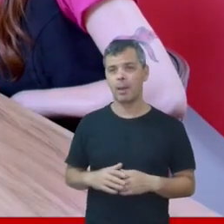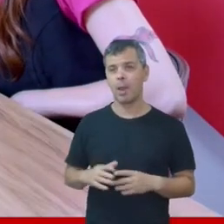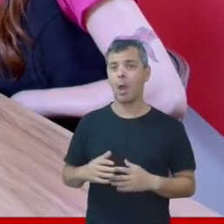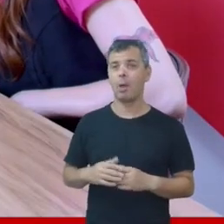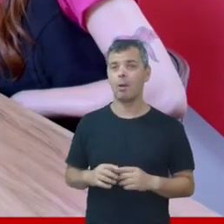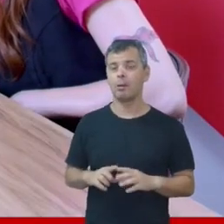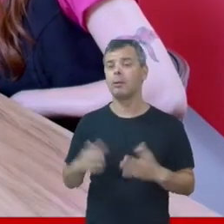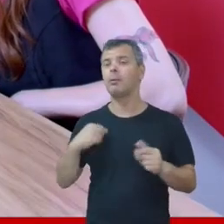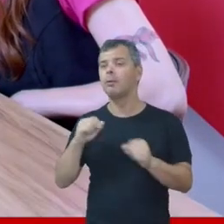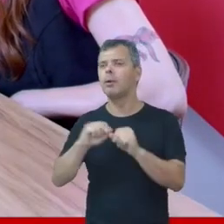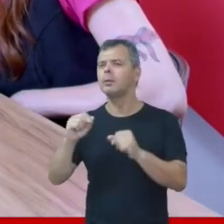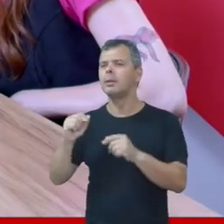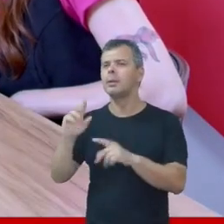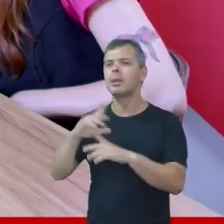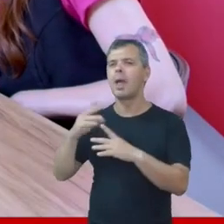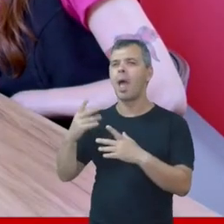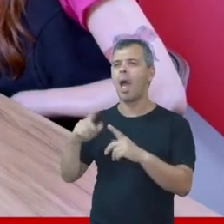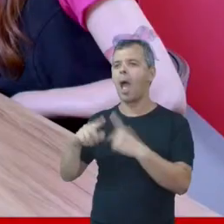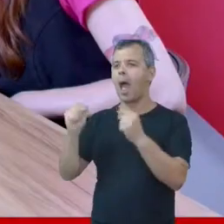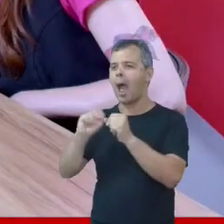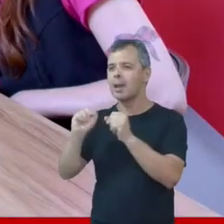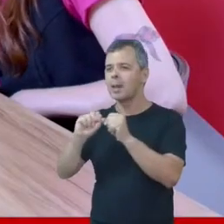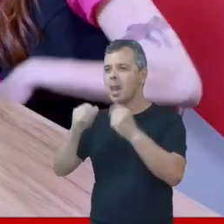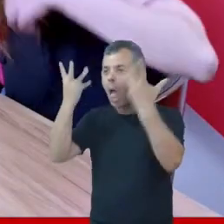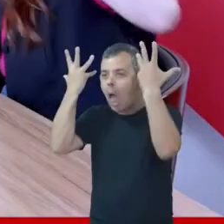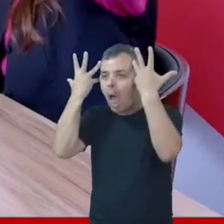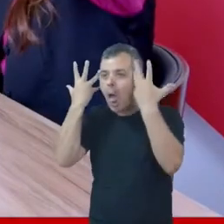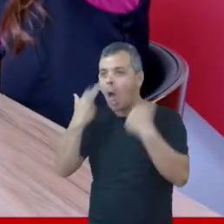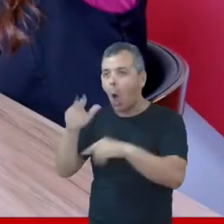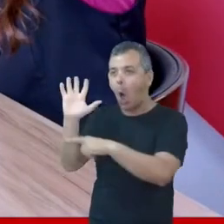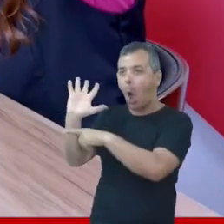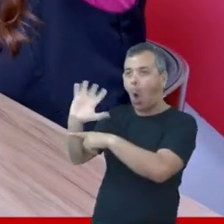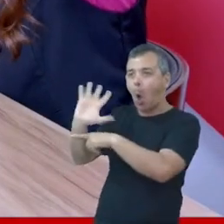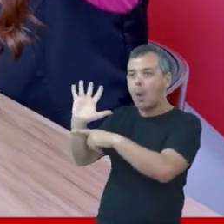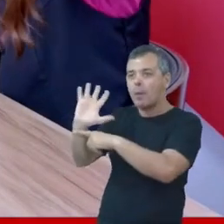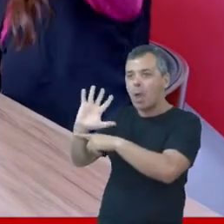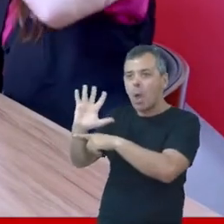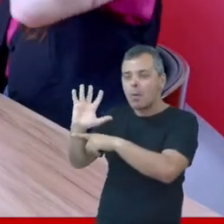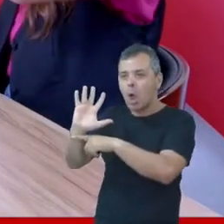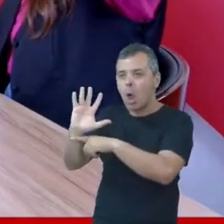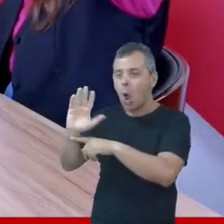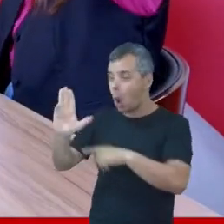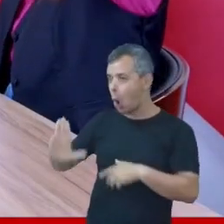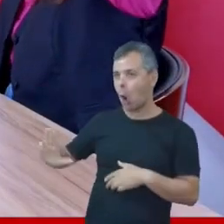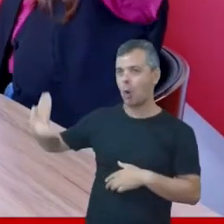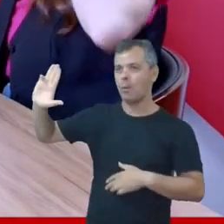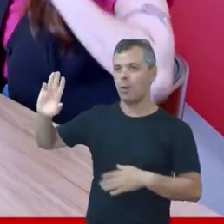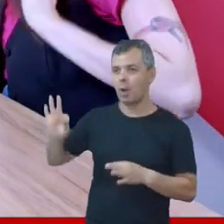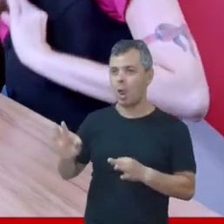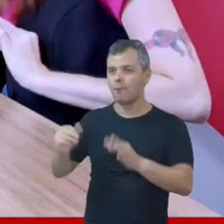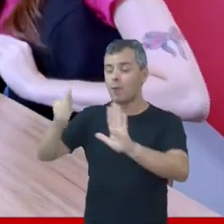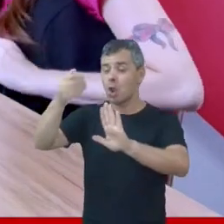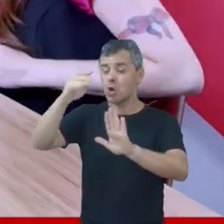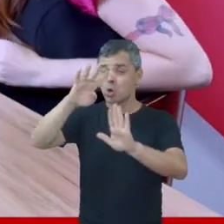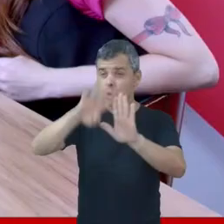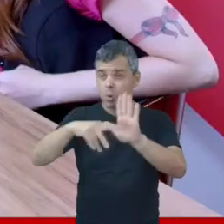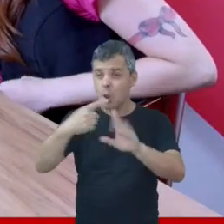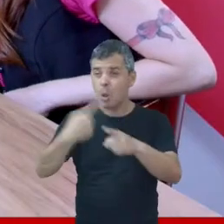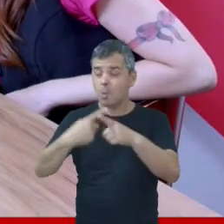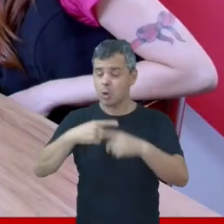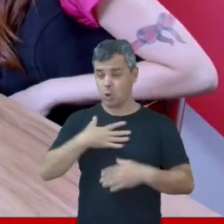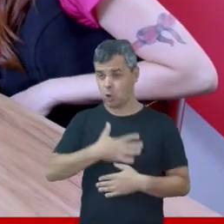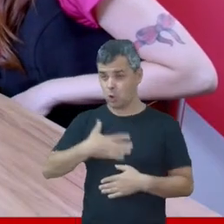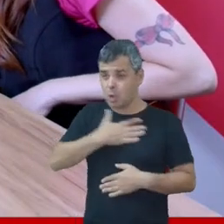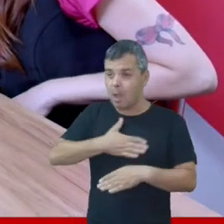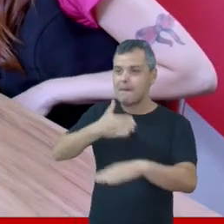cena do Rei Leão, né? Luli. exatamente, Luli. Ele vem em todos os programas, porque ele